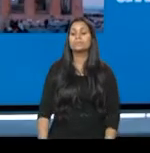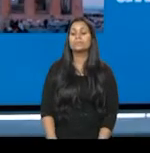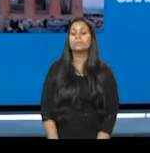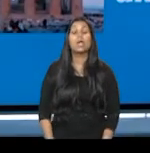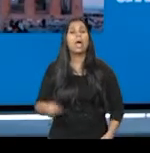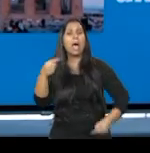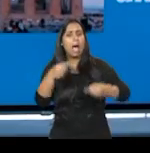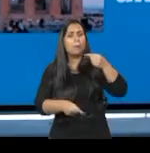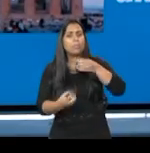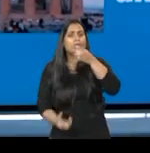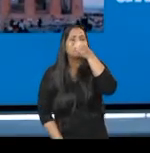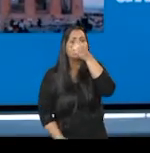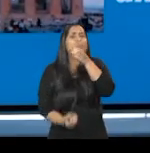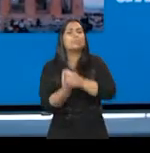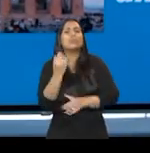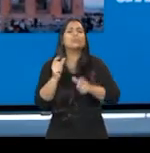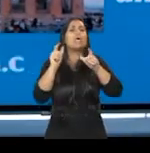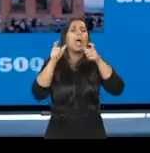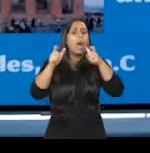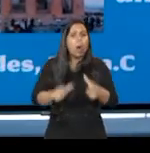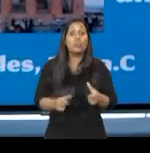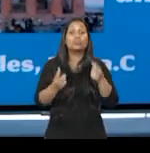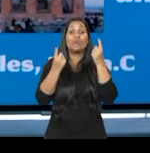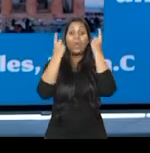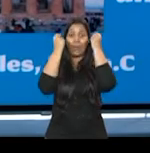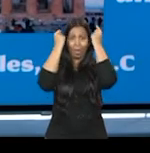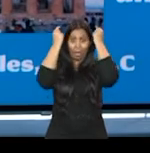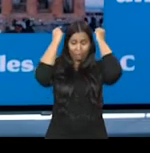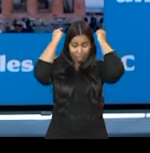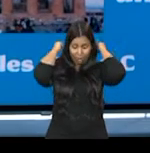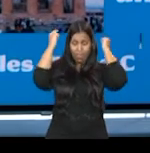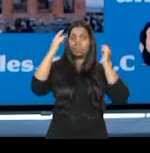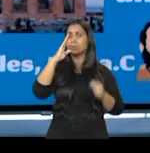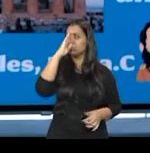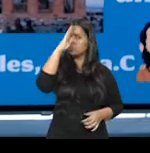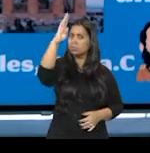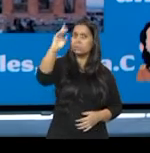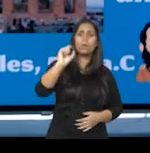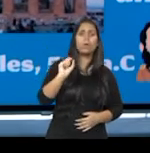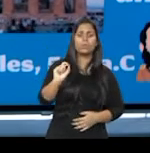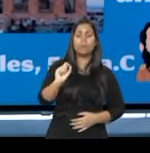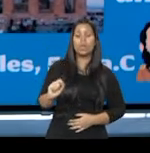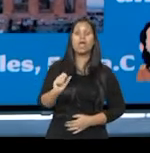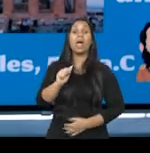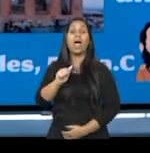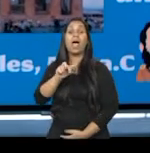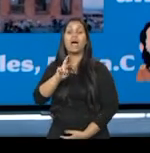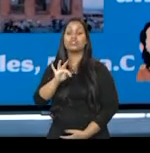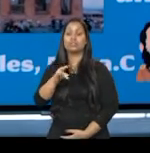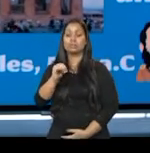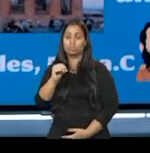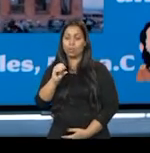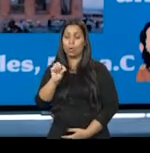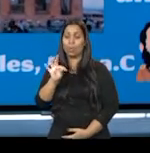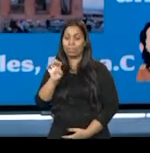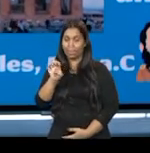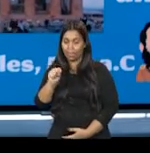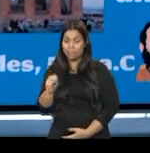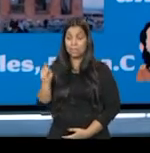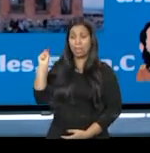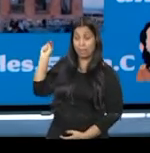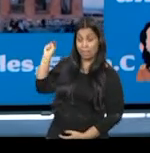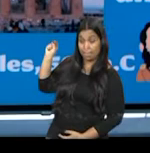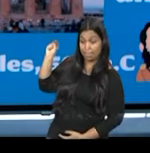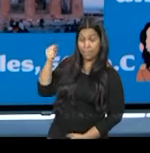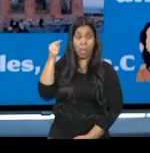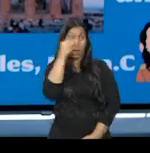A política vai surgir lá na Grécia Antiga, tendo como principal pensador o Aristóteles. Para ele,